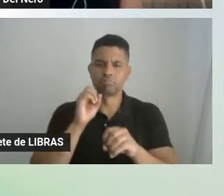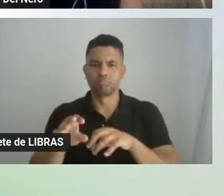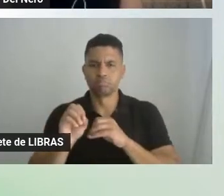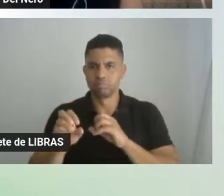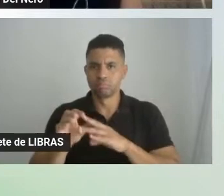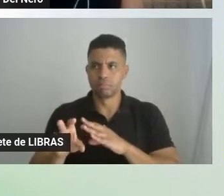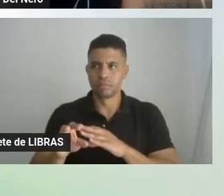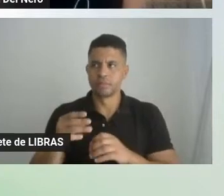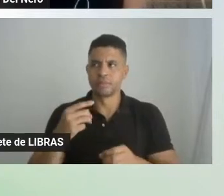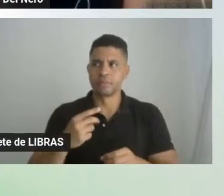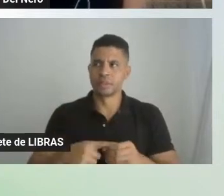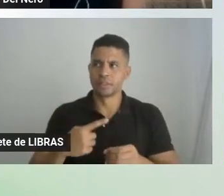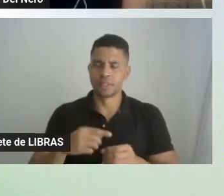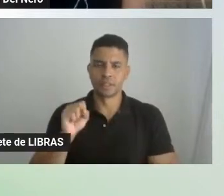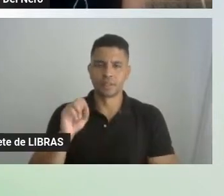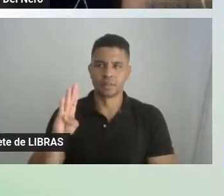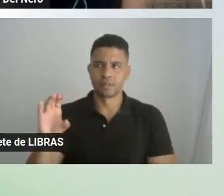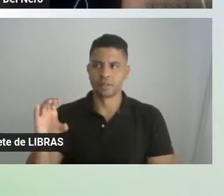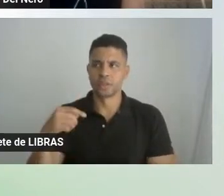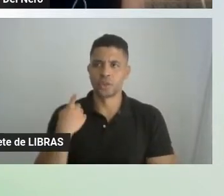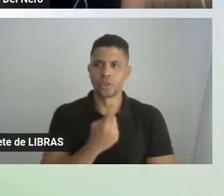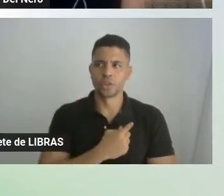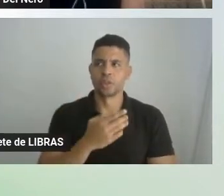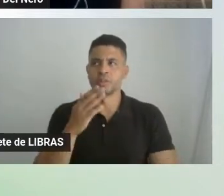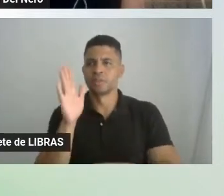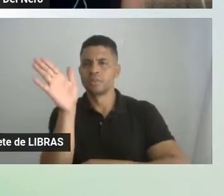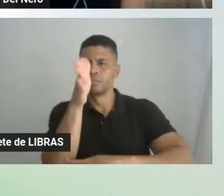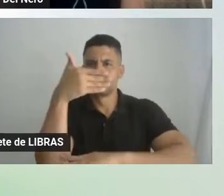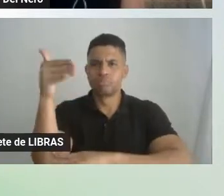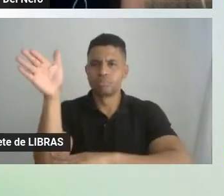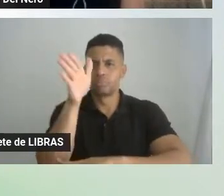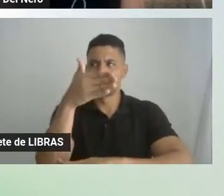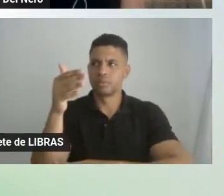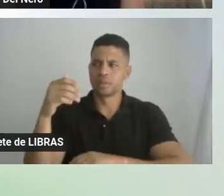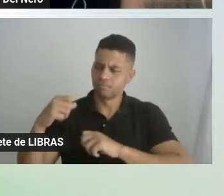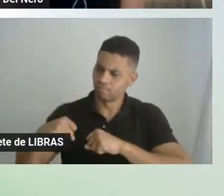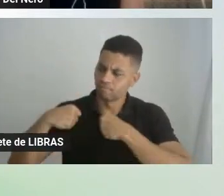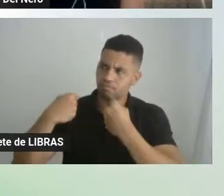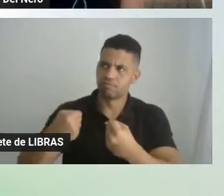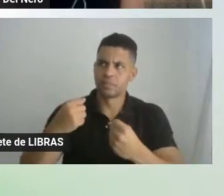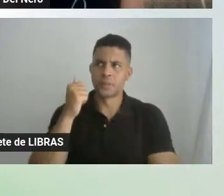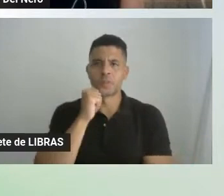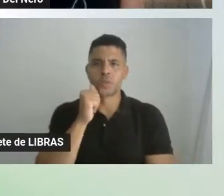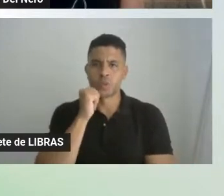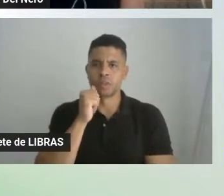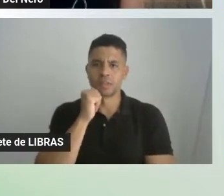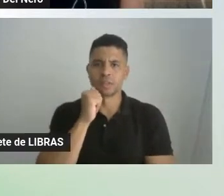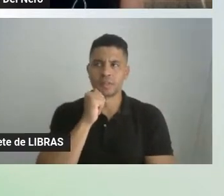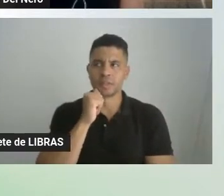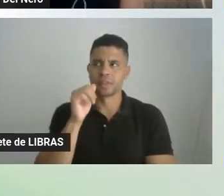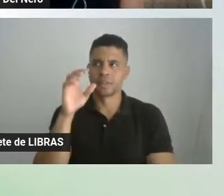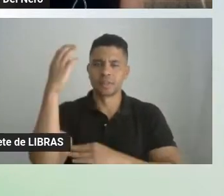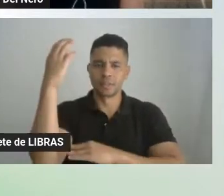temos uma grande bandeira, que são as meninas nas ciências. Daí o estímulo